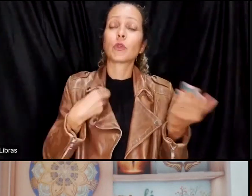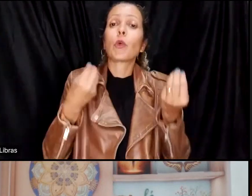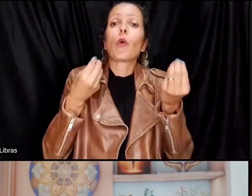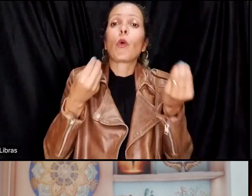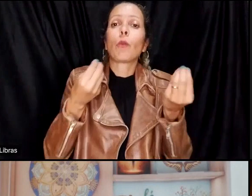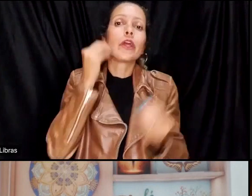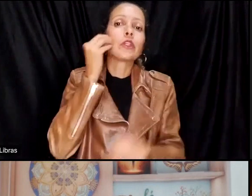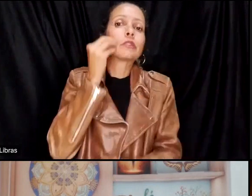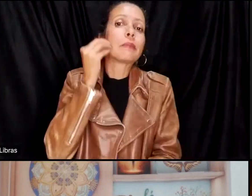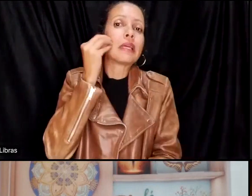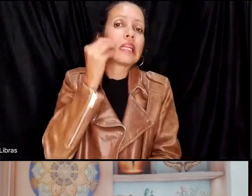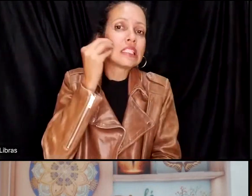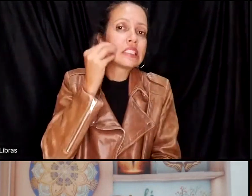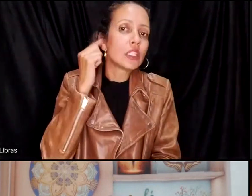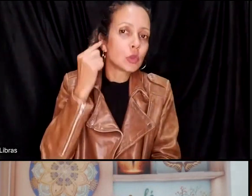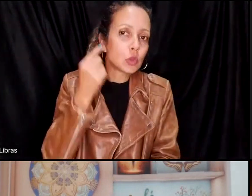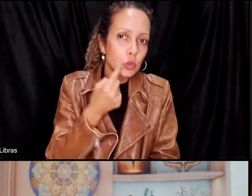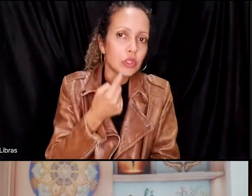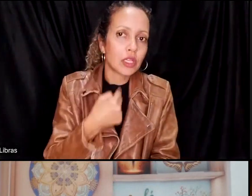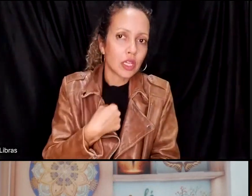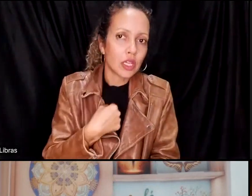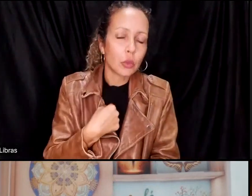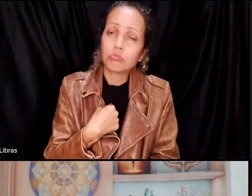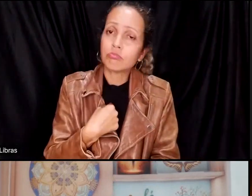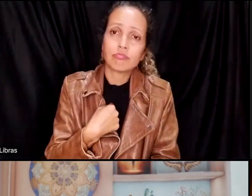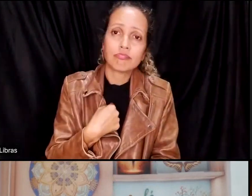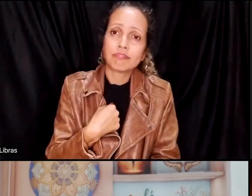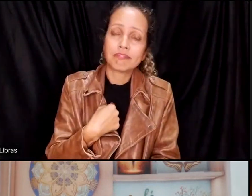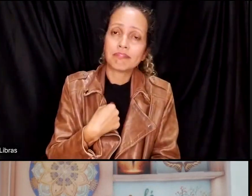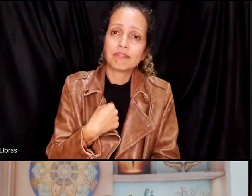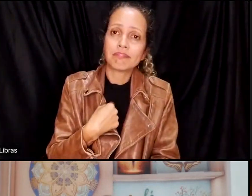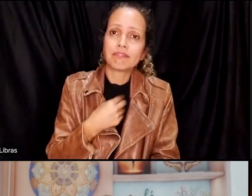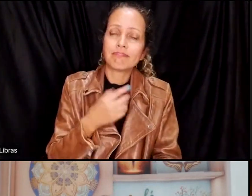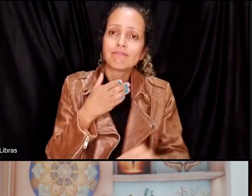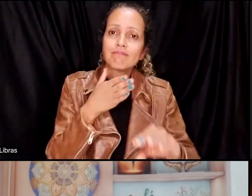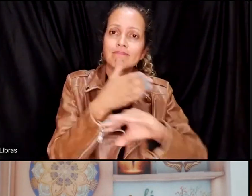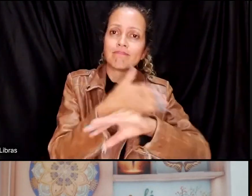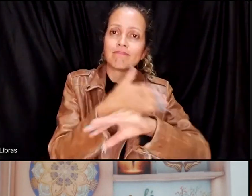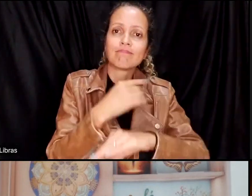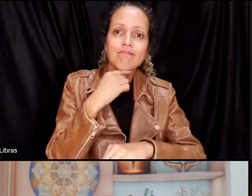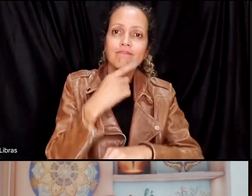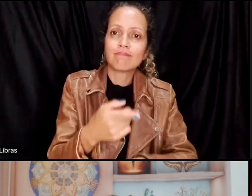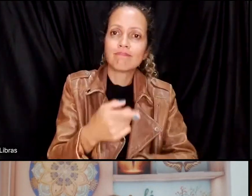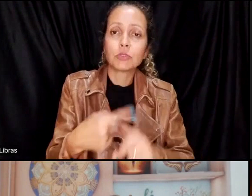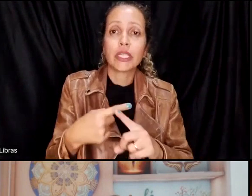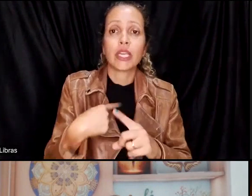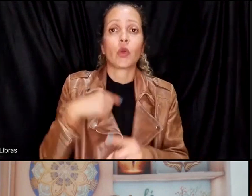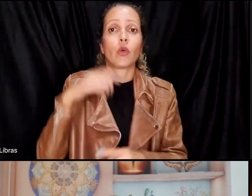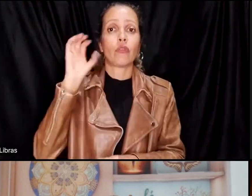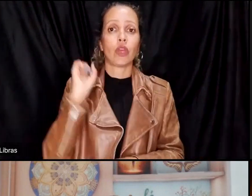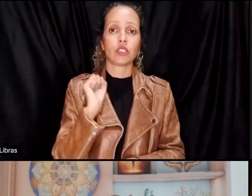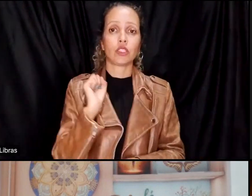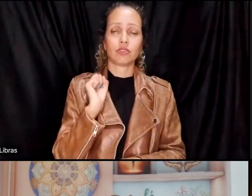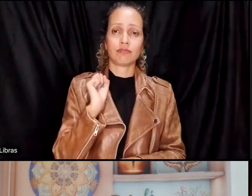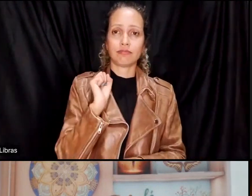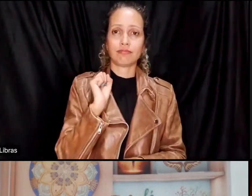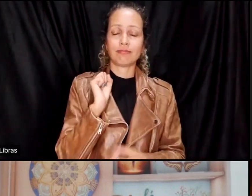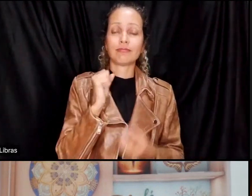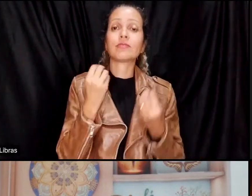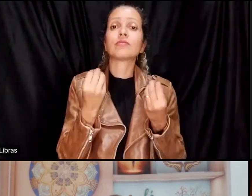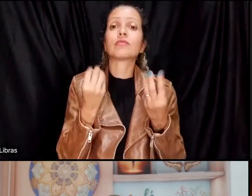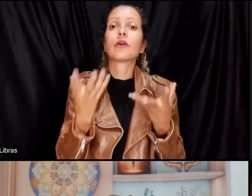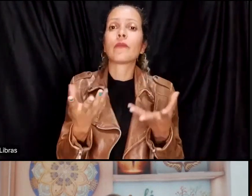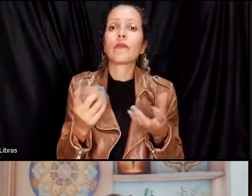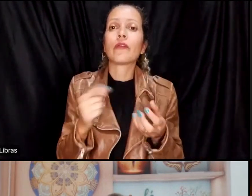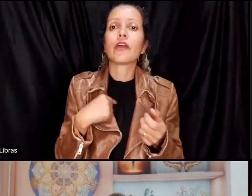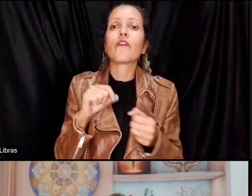uma experiência, para mim, inacessível. Então, o que eu fiz? O meu